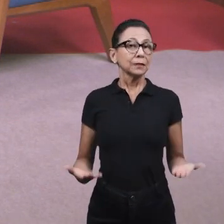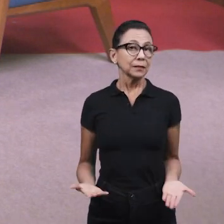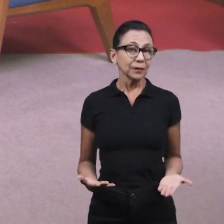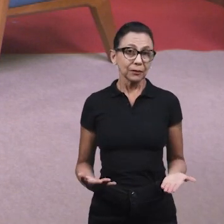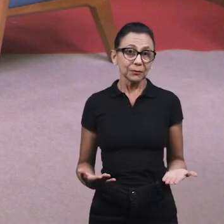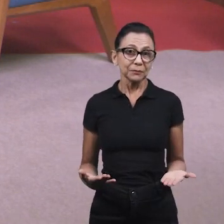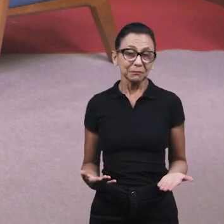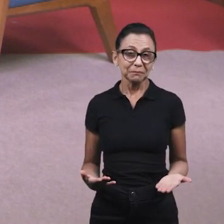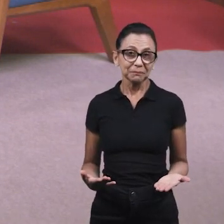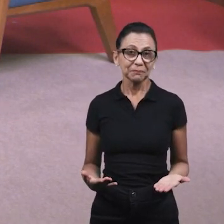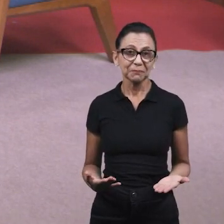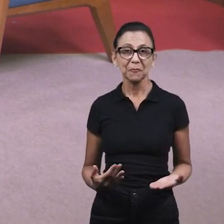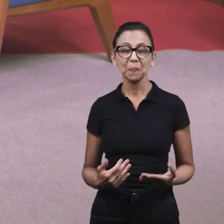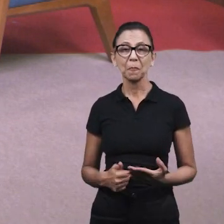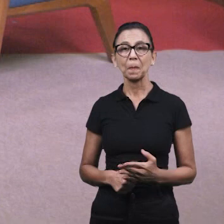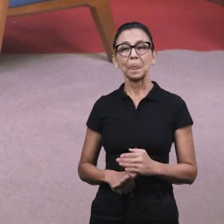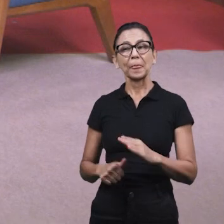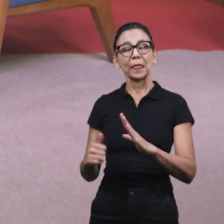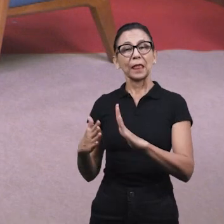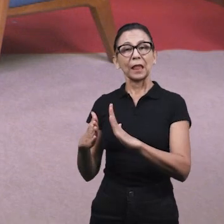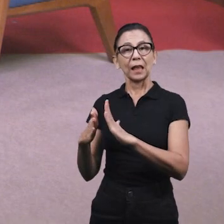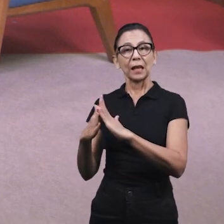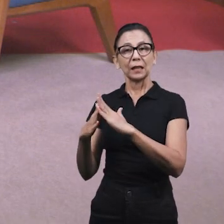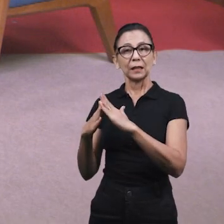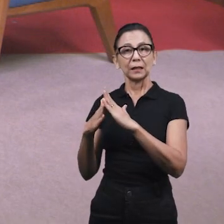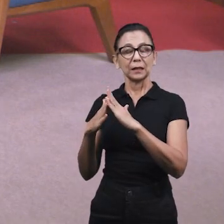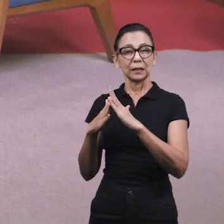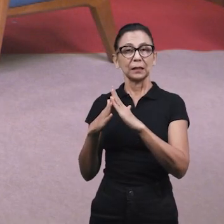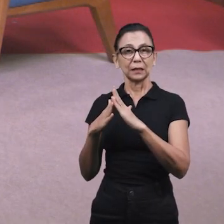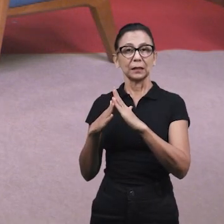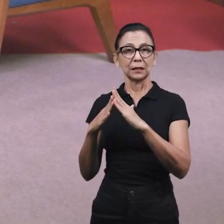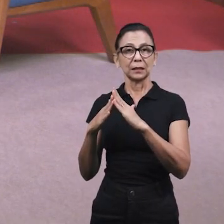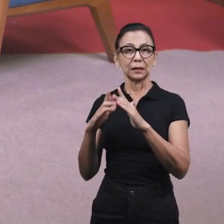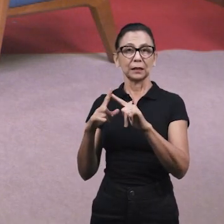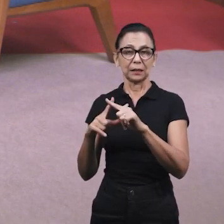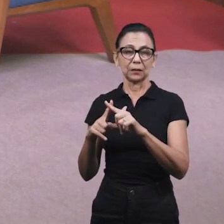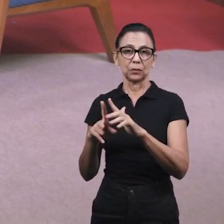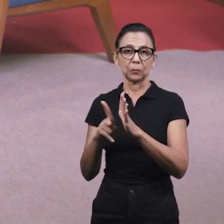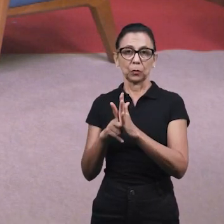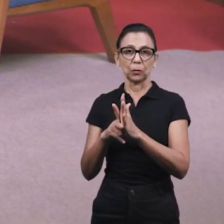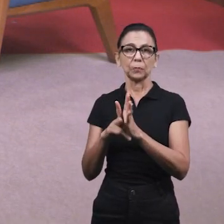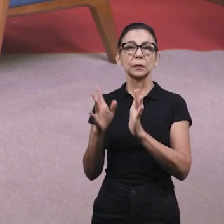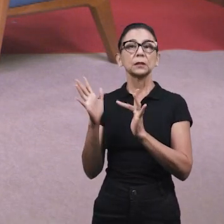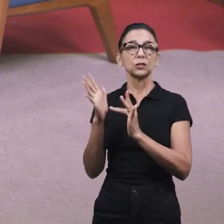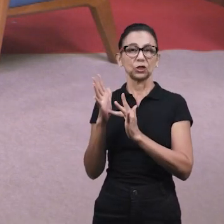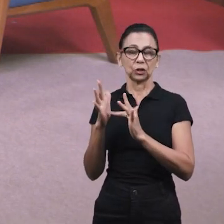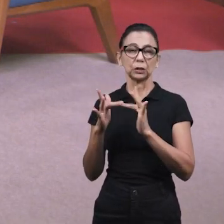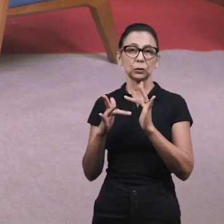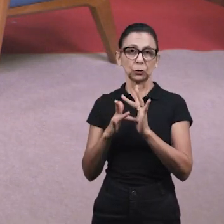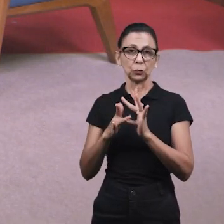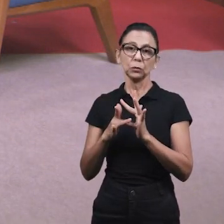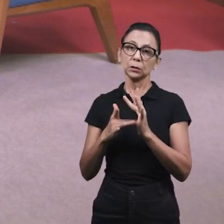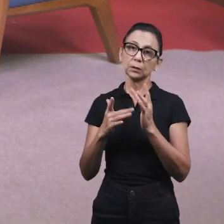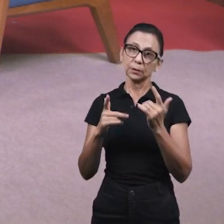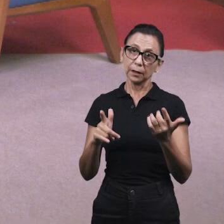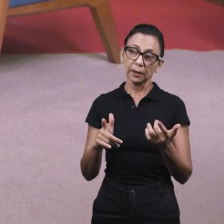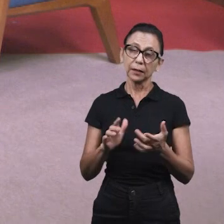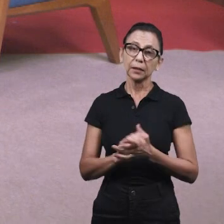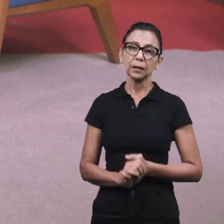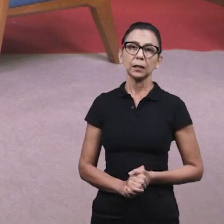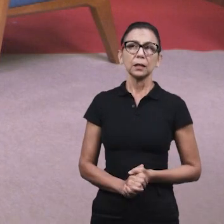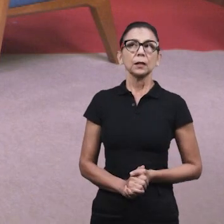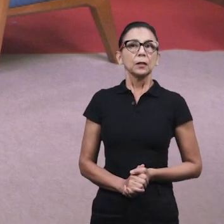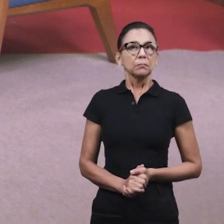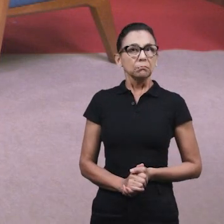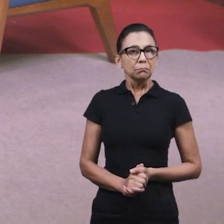do milagre e a alma, mesmo num mundo que é como um deserto, a alma do